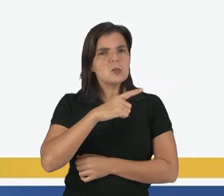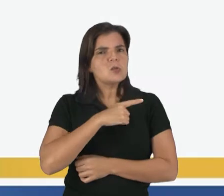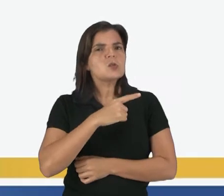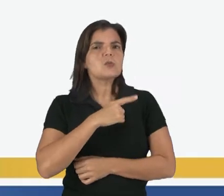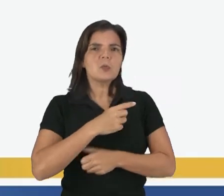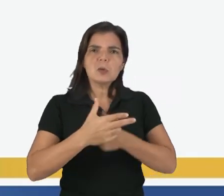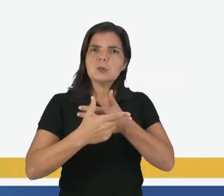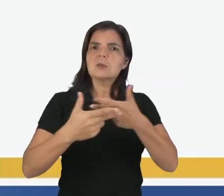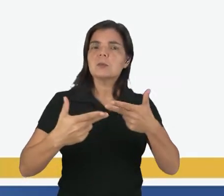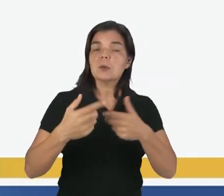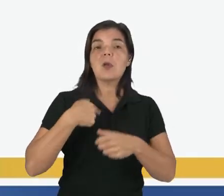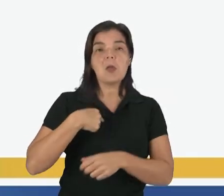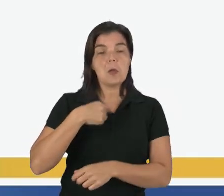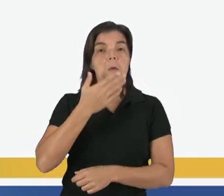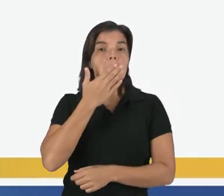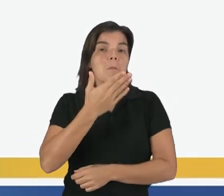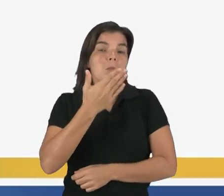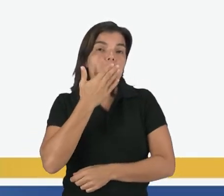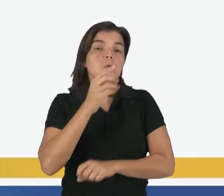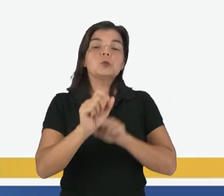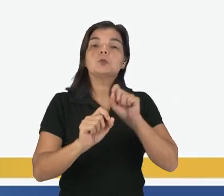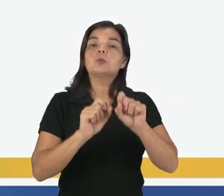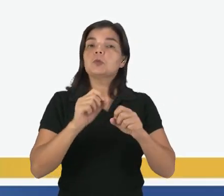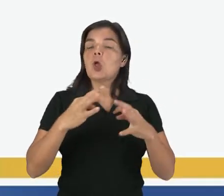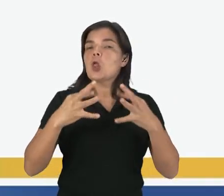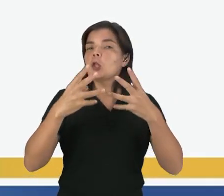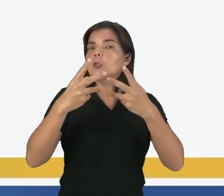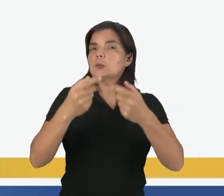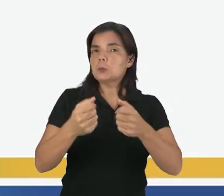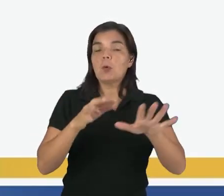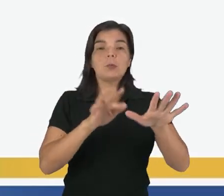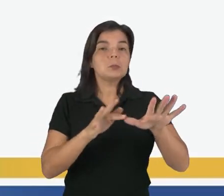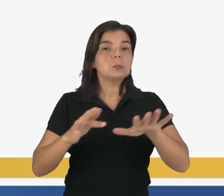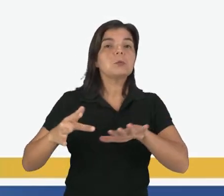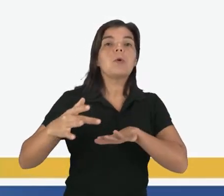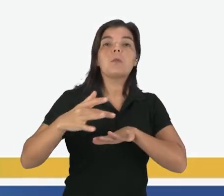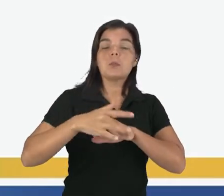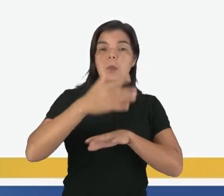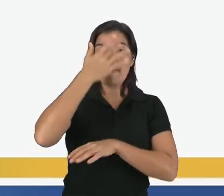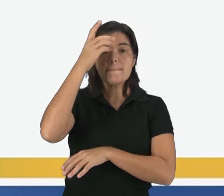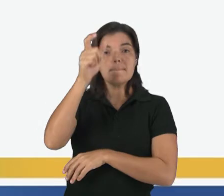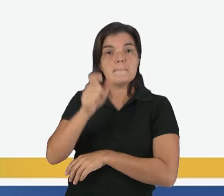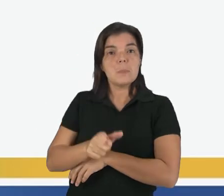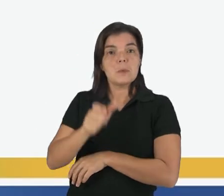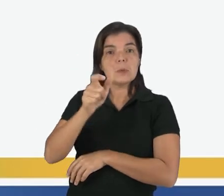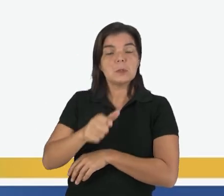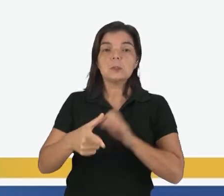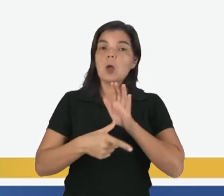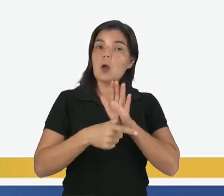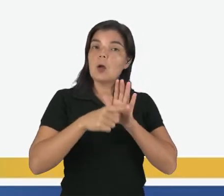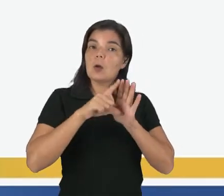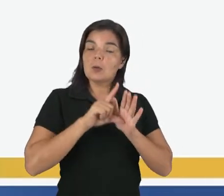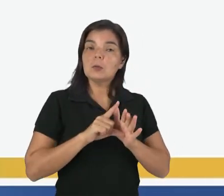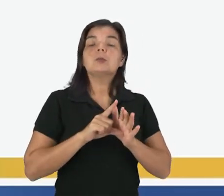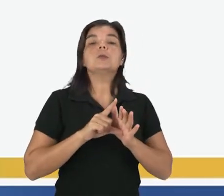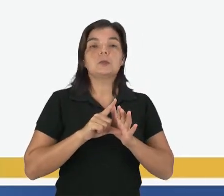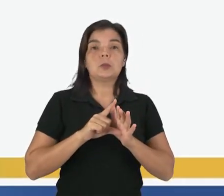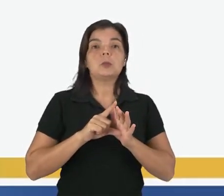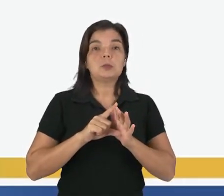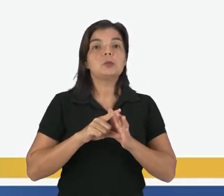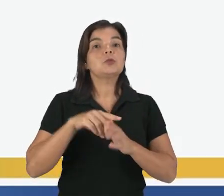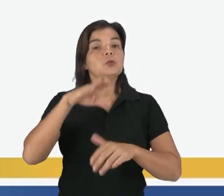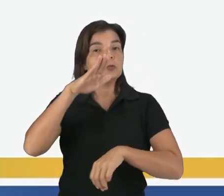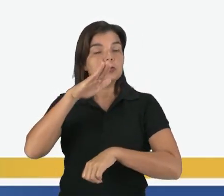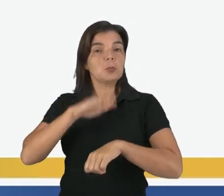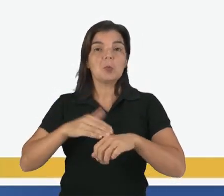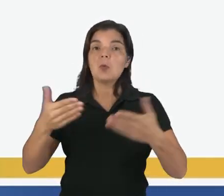algum negócio, eu iria pedir todas as redes sociais da pessoa antes de